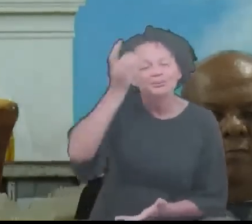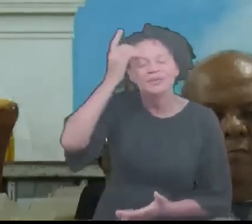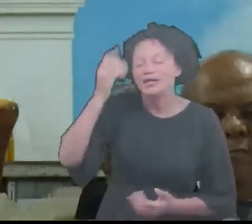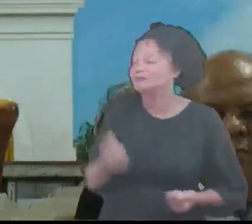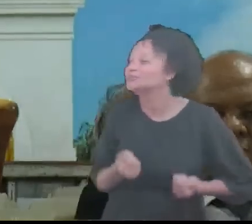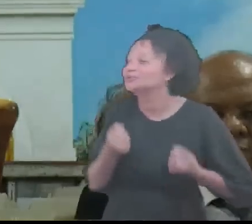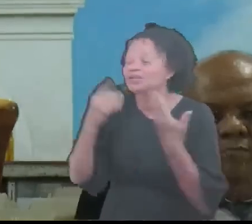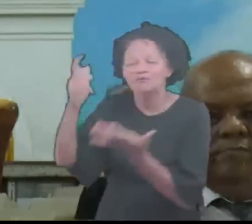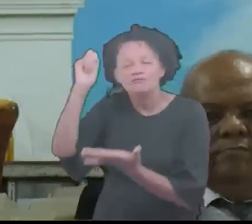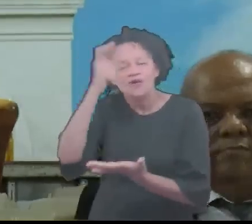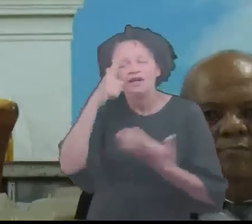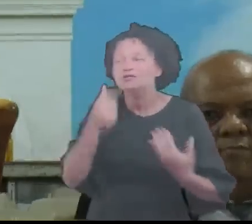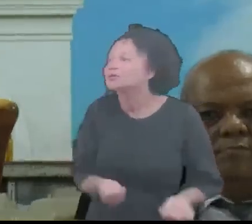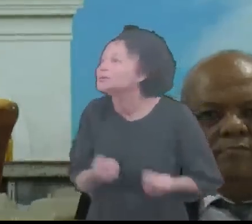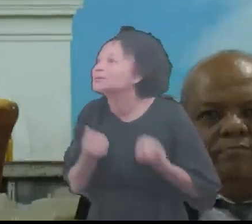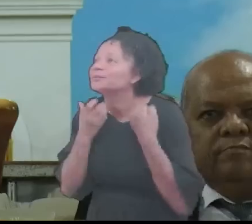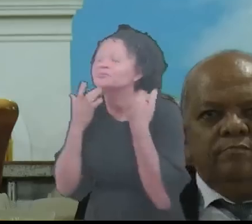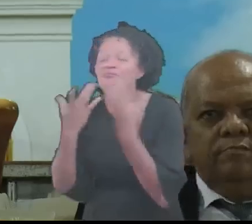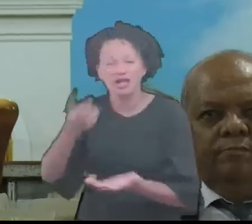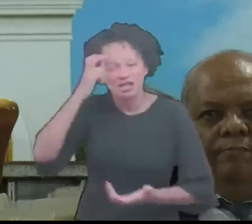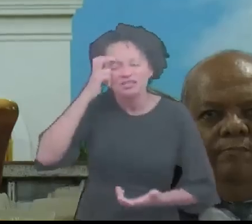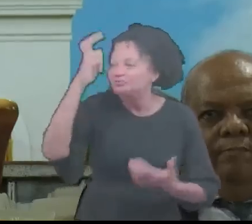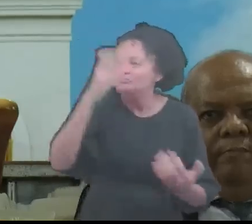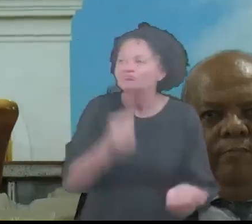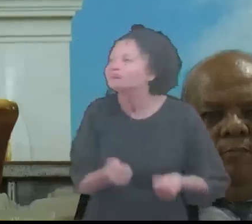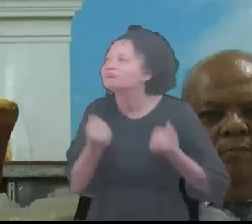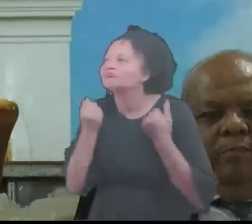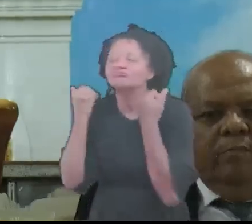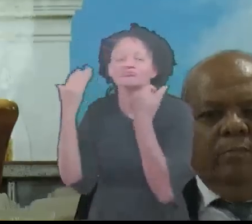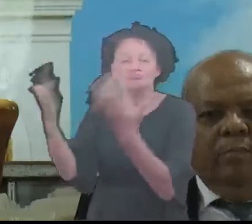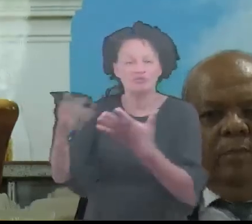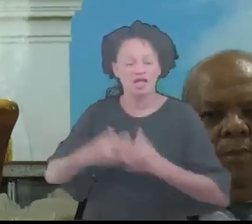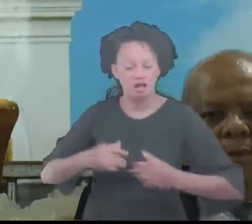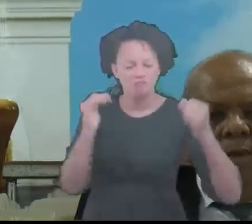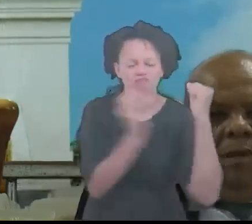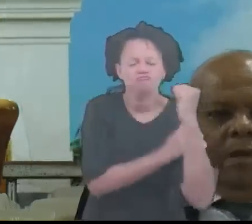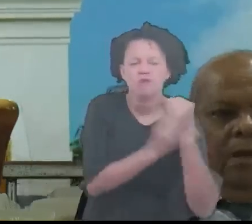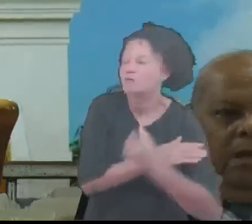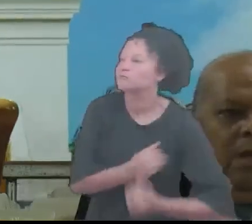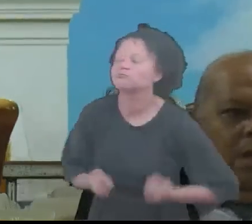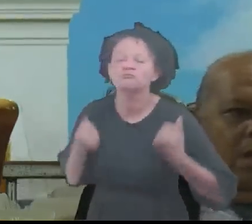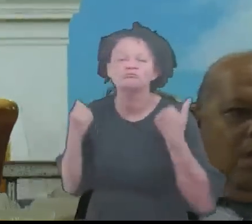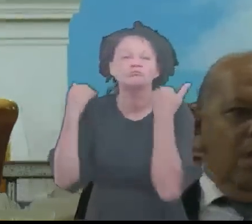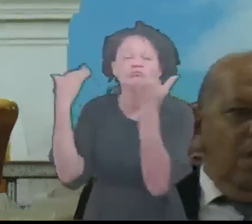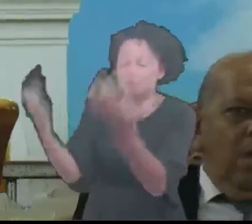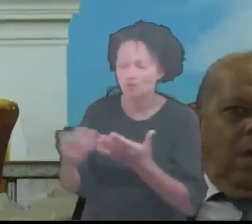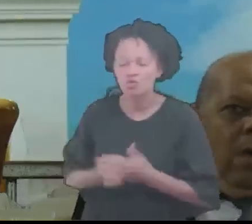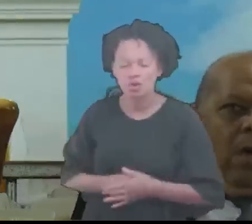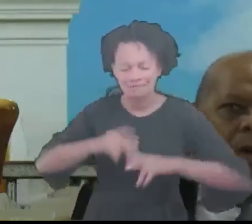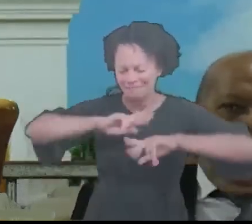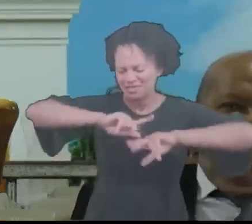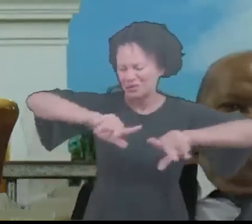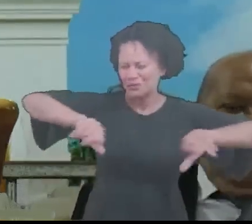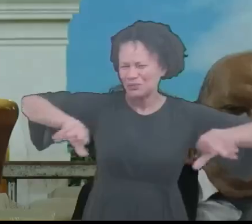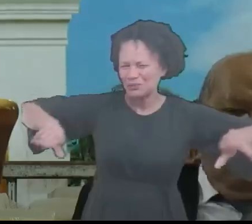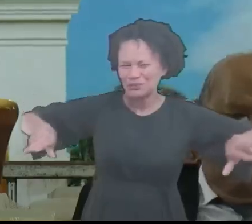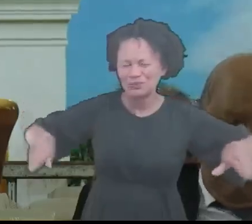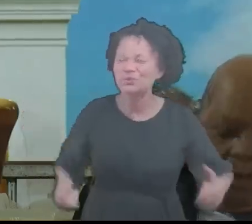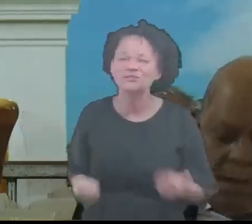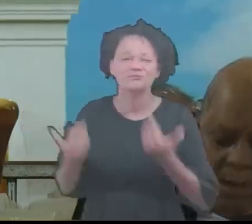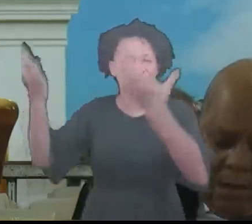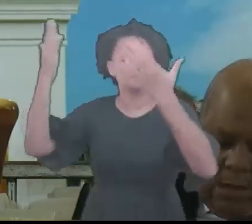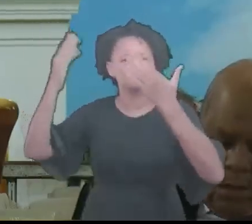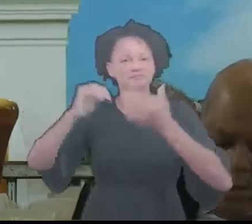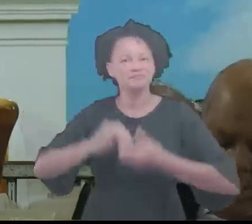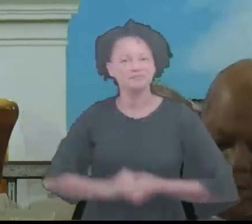os talentos, entregar a Deus a inteligência, entregar a Deus a força, entregar a Deus os recursos.